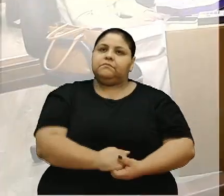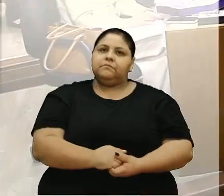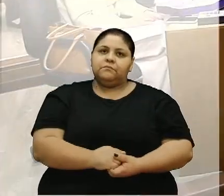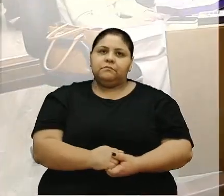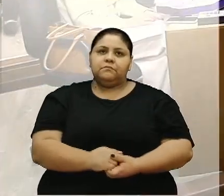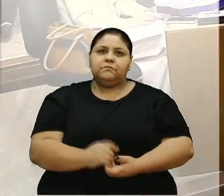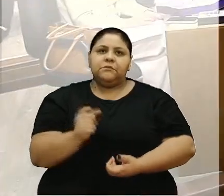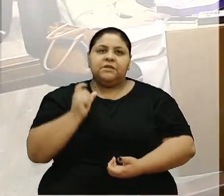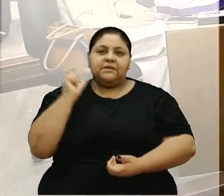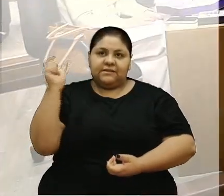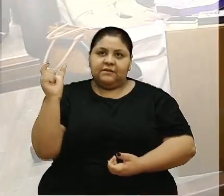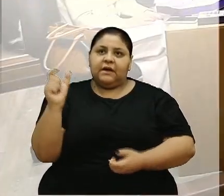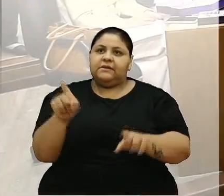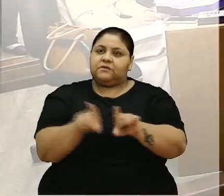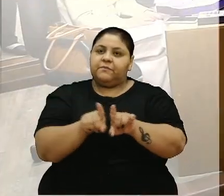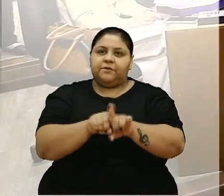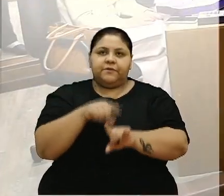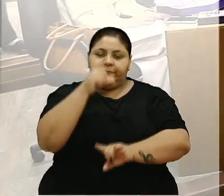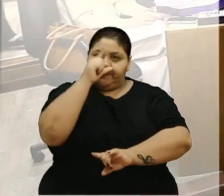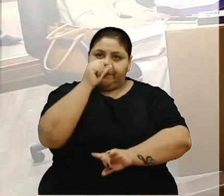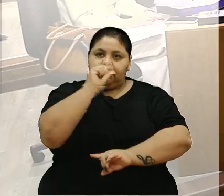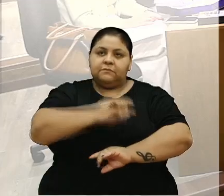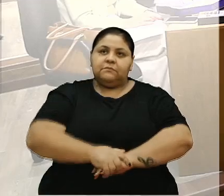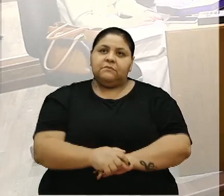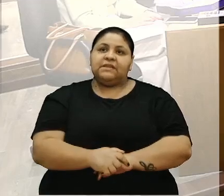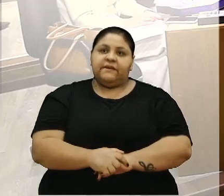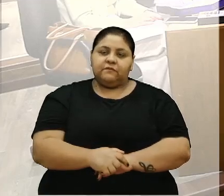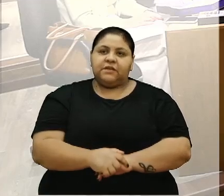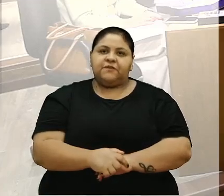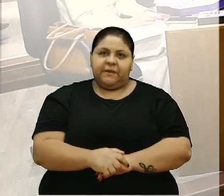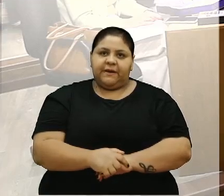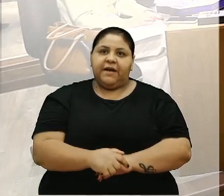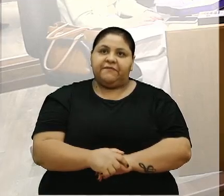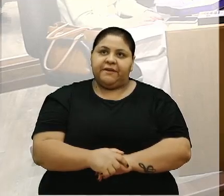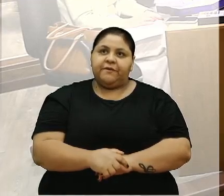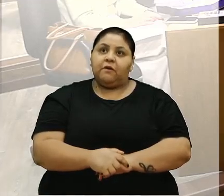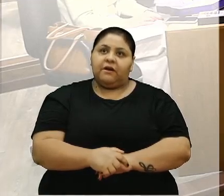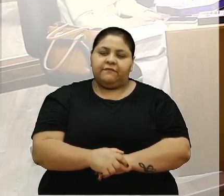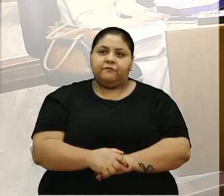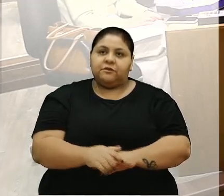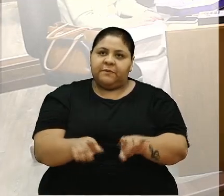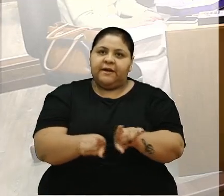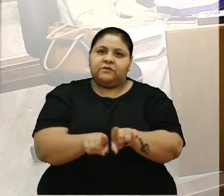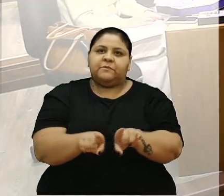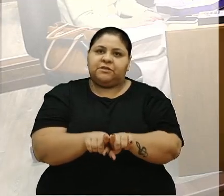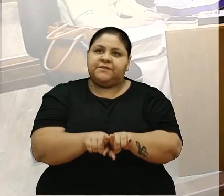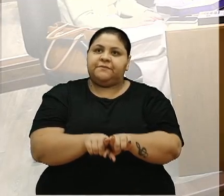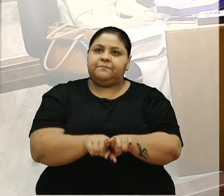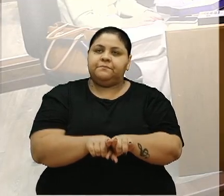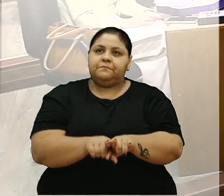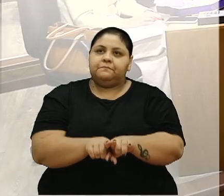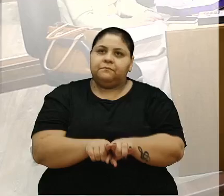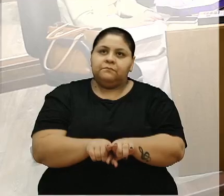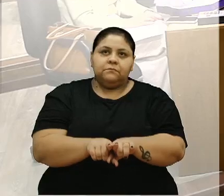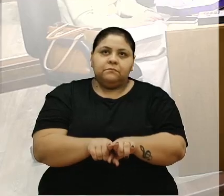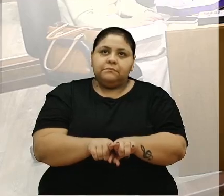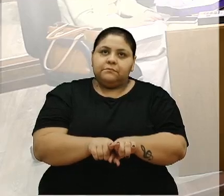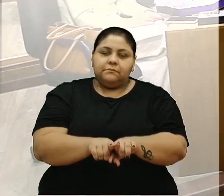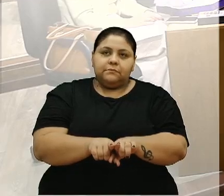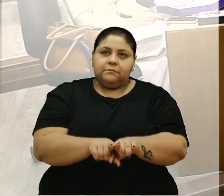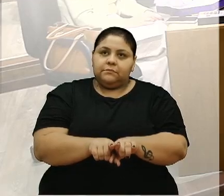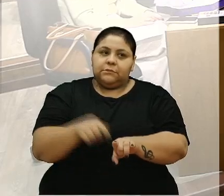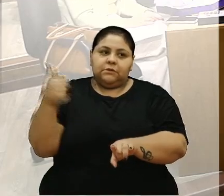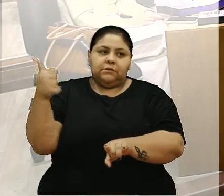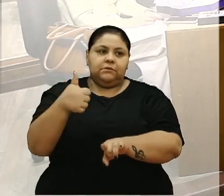Com a palavra, vereador Fantinel. Obrigado, senhora presidente, nobres colegas. Eu queria